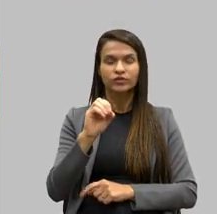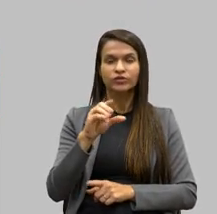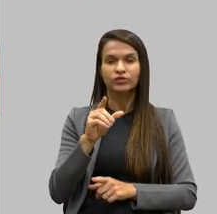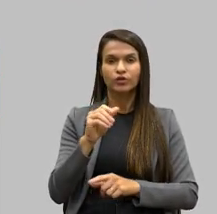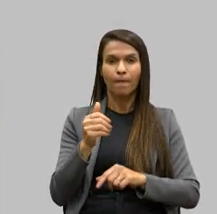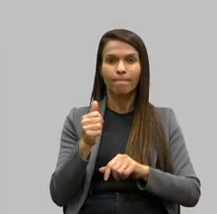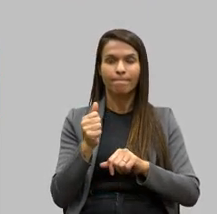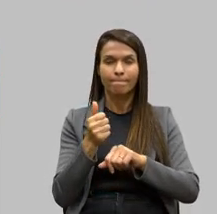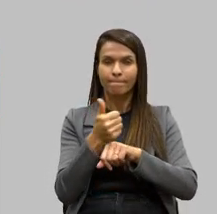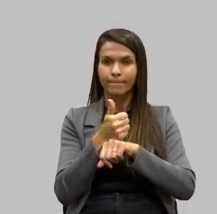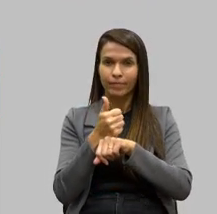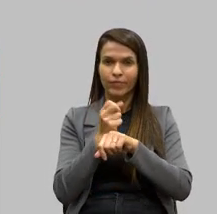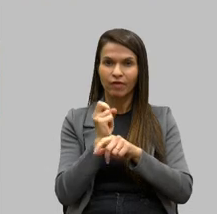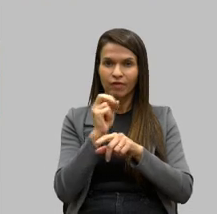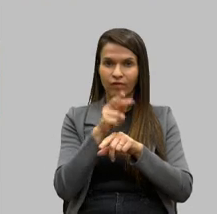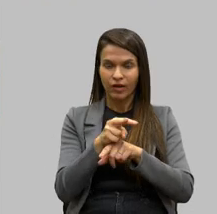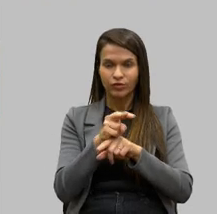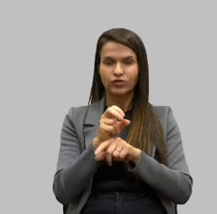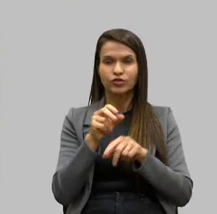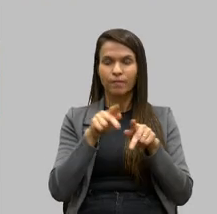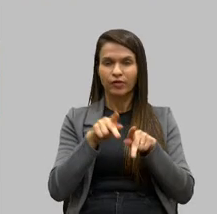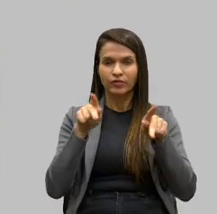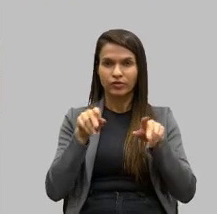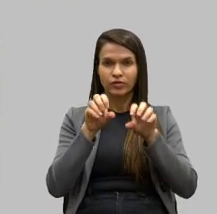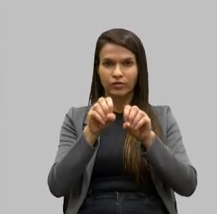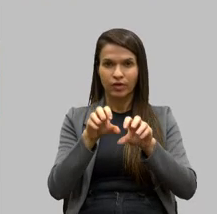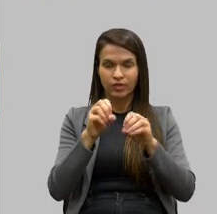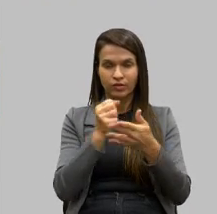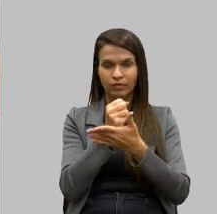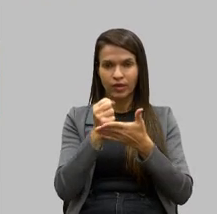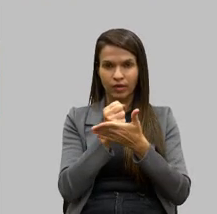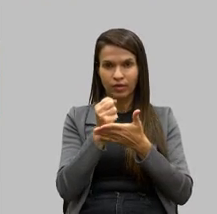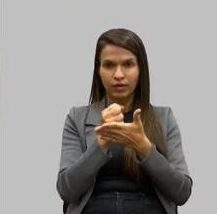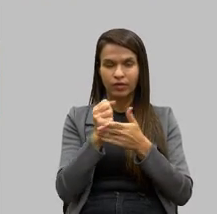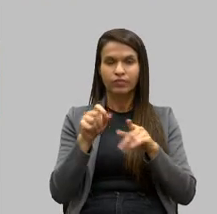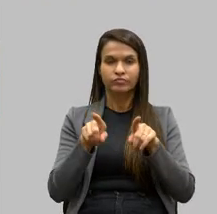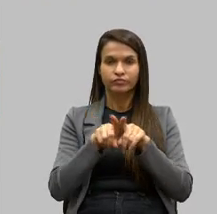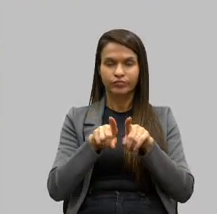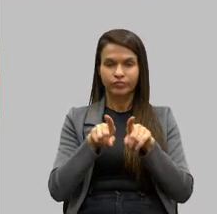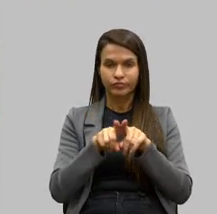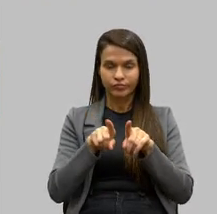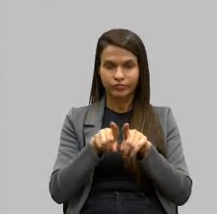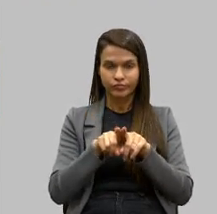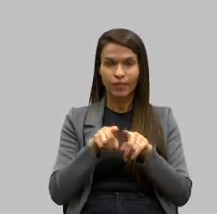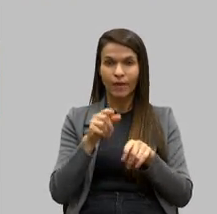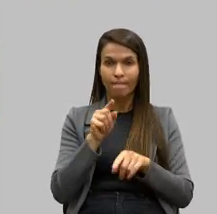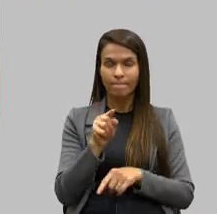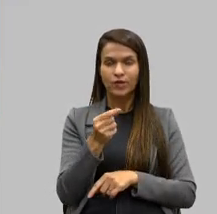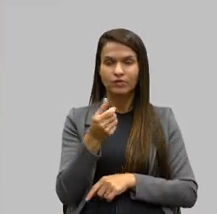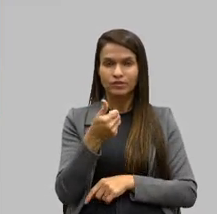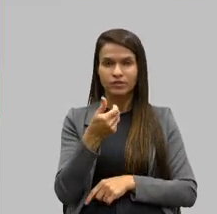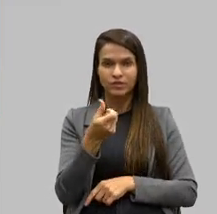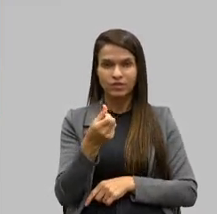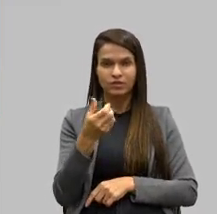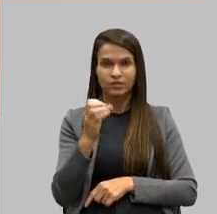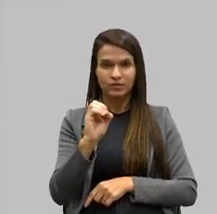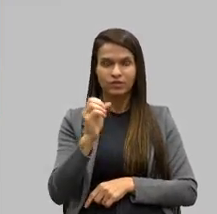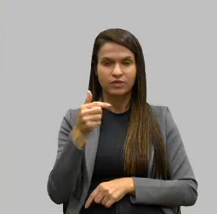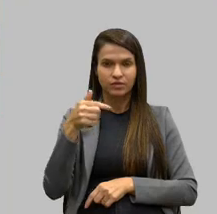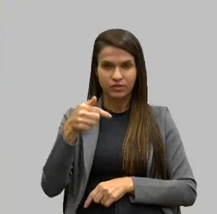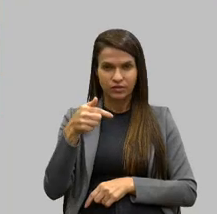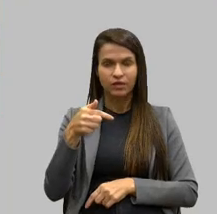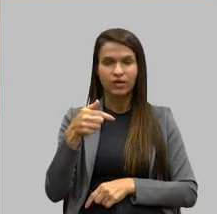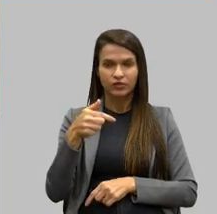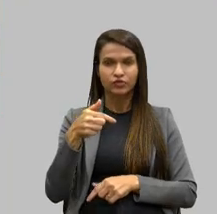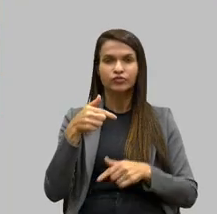básica, 445 cargos de especialista da educação básica, 1.607 cargos de auxiliar de